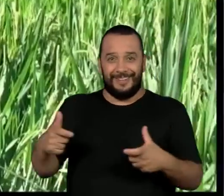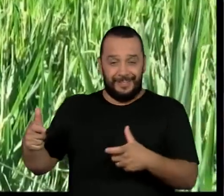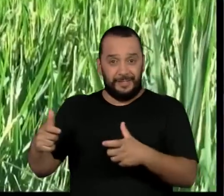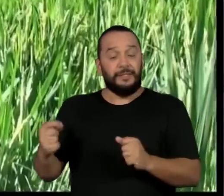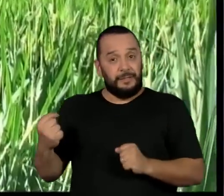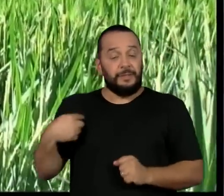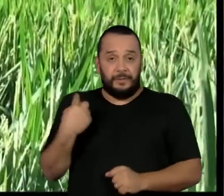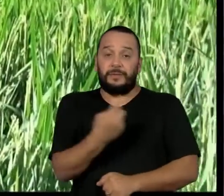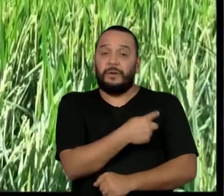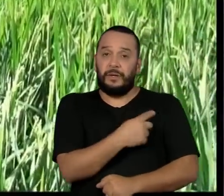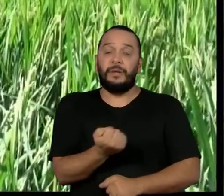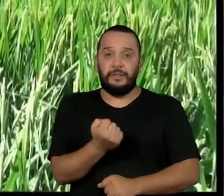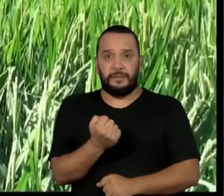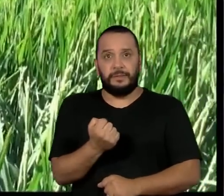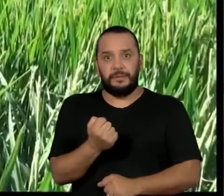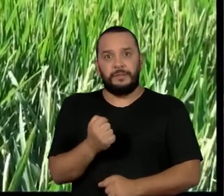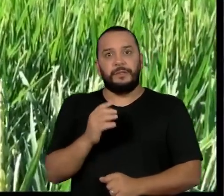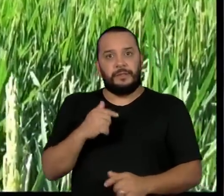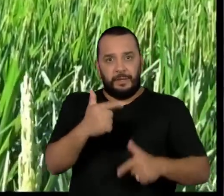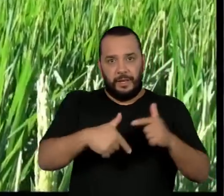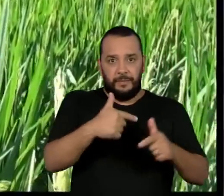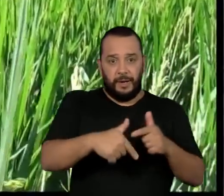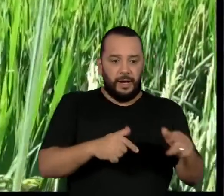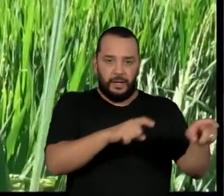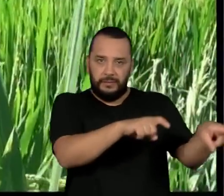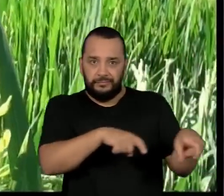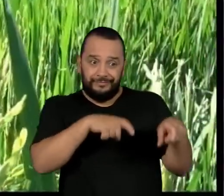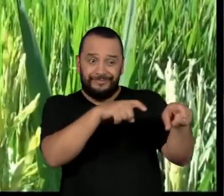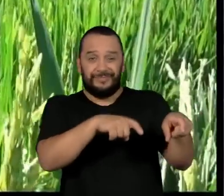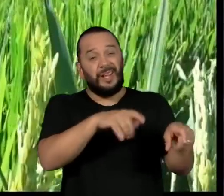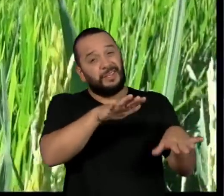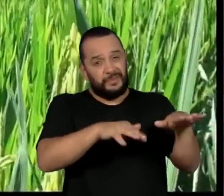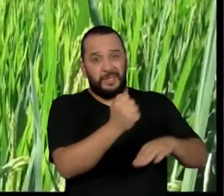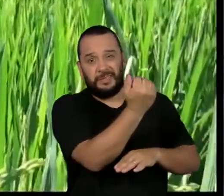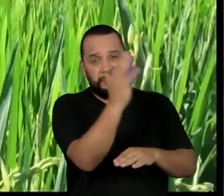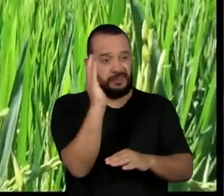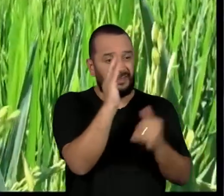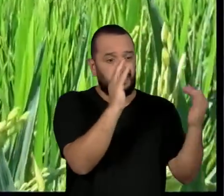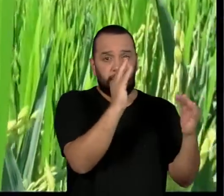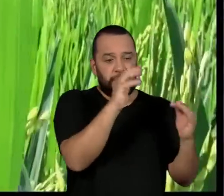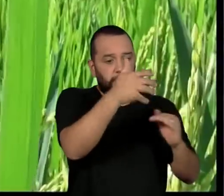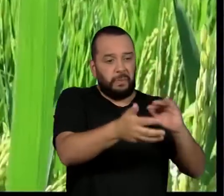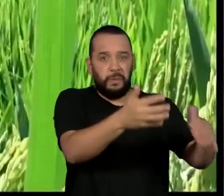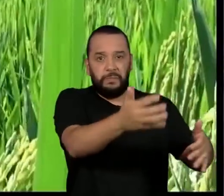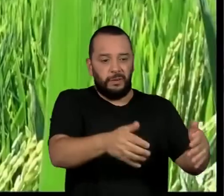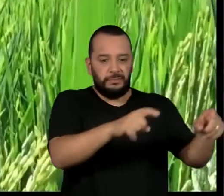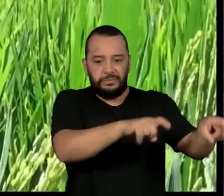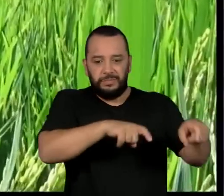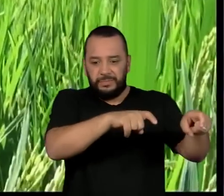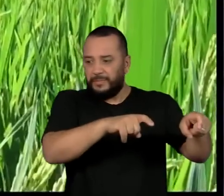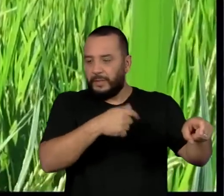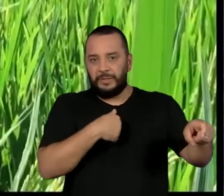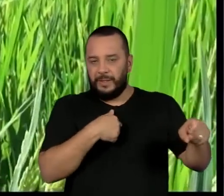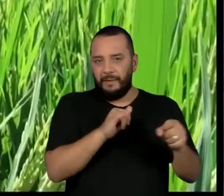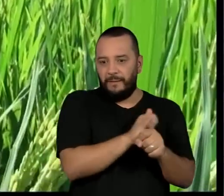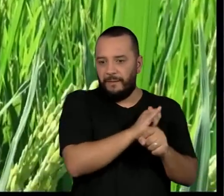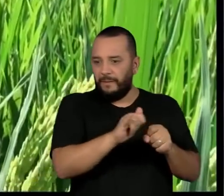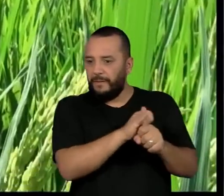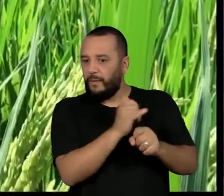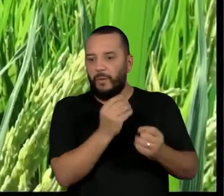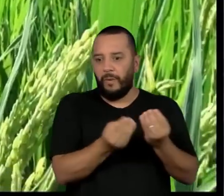trabalho das roças, que desmata, né, determinada área, mas a gente tem todo um processo também como fazer